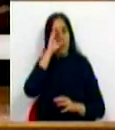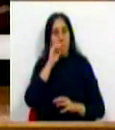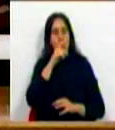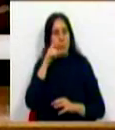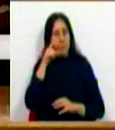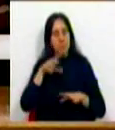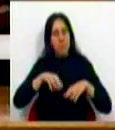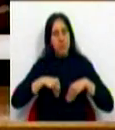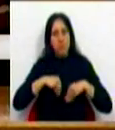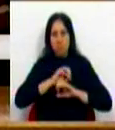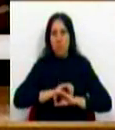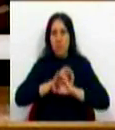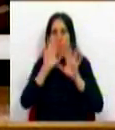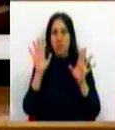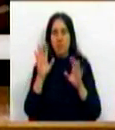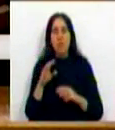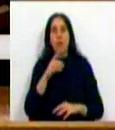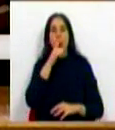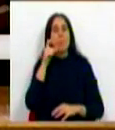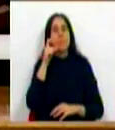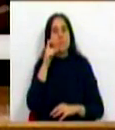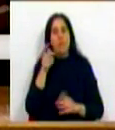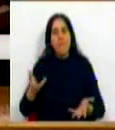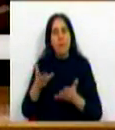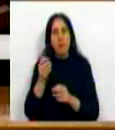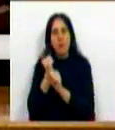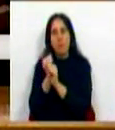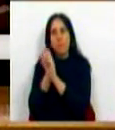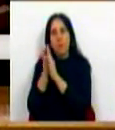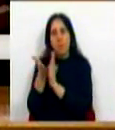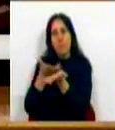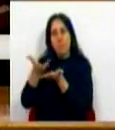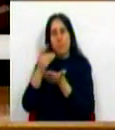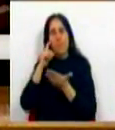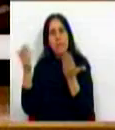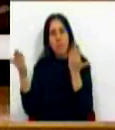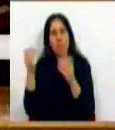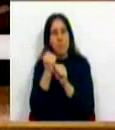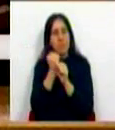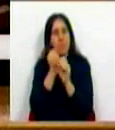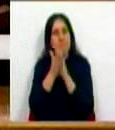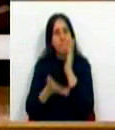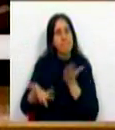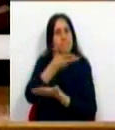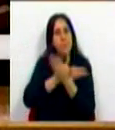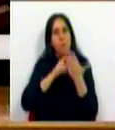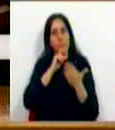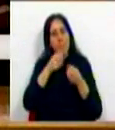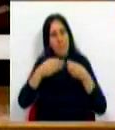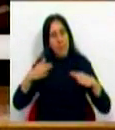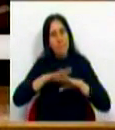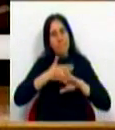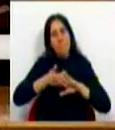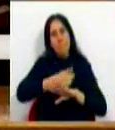clareza. O compromisso de pugnar por uma relação laboral equilibrada e por um mercado de trabalho que dê mais e melhores oportunidades às